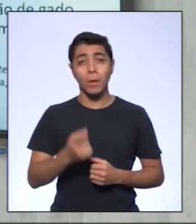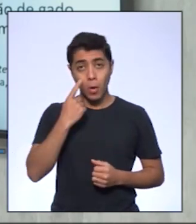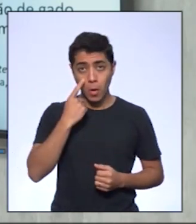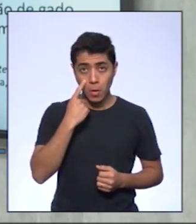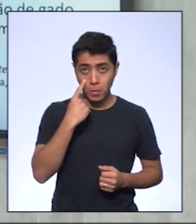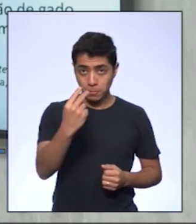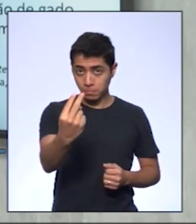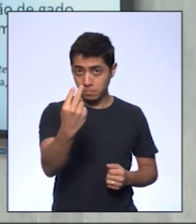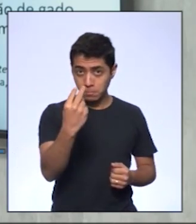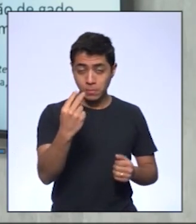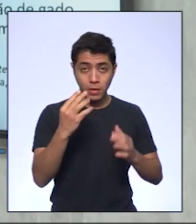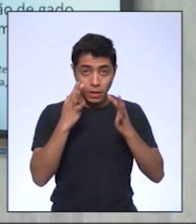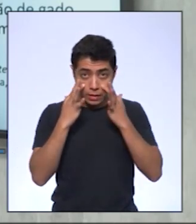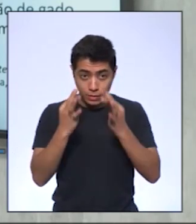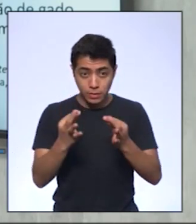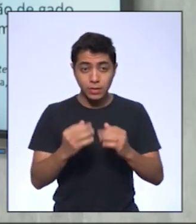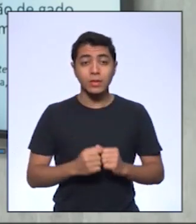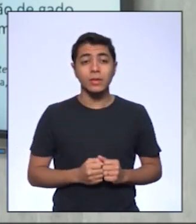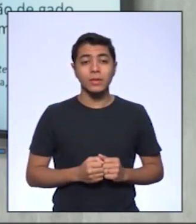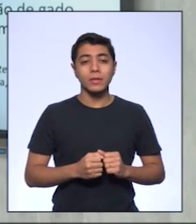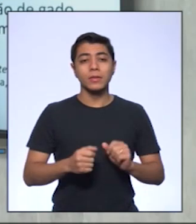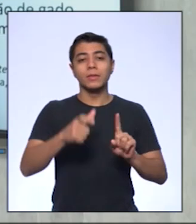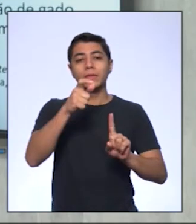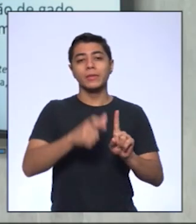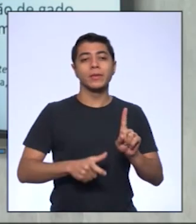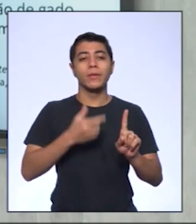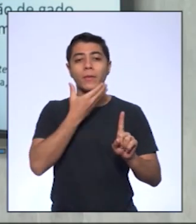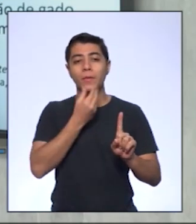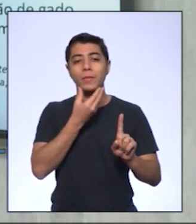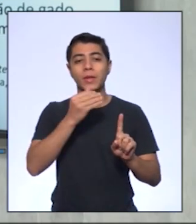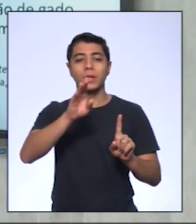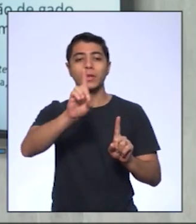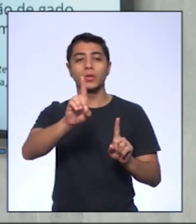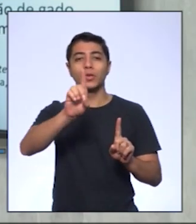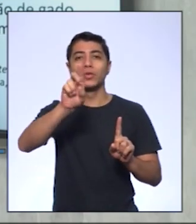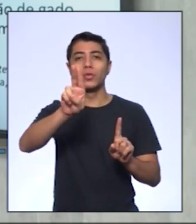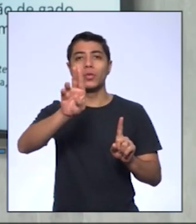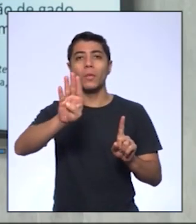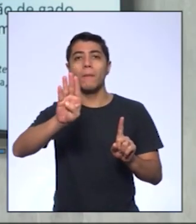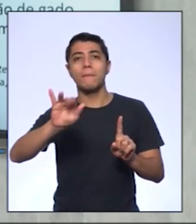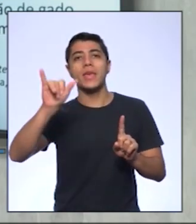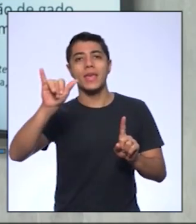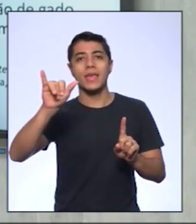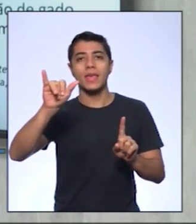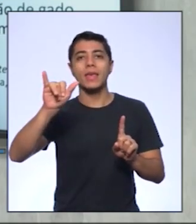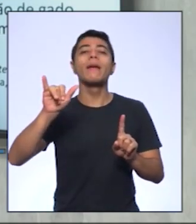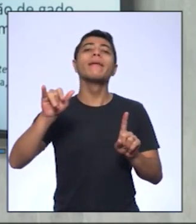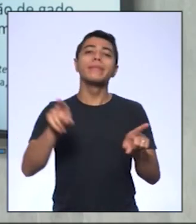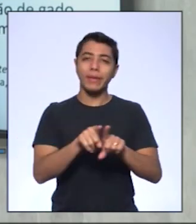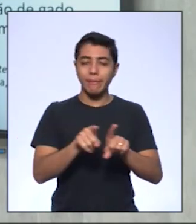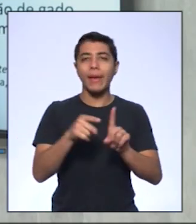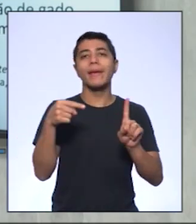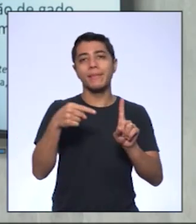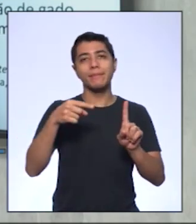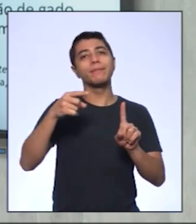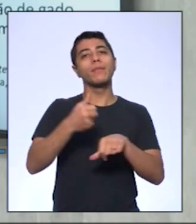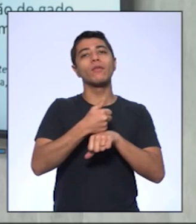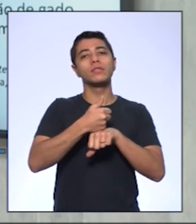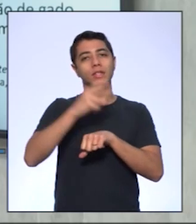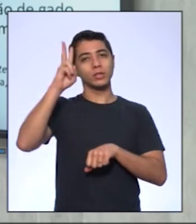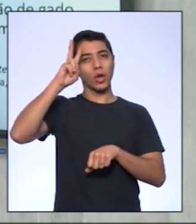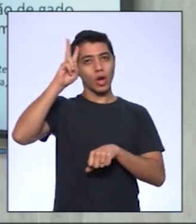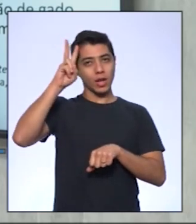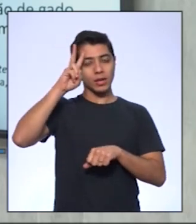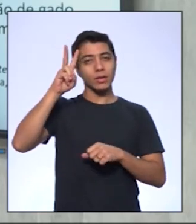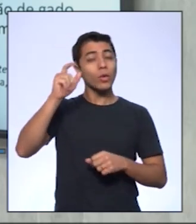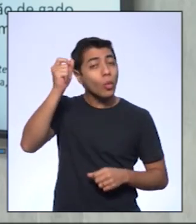É um texto, Georges Duby, também historiador moderno, tá? De uma linha historiográfica que a gente chama de Escola dos Análises, um dos maiores culturalistas do